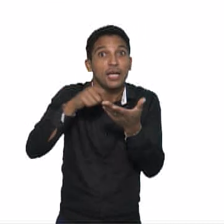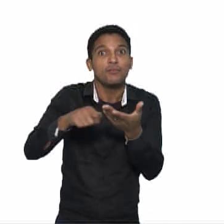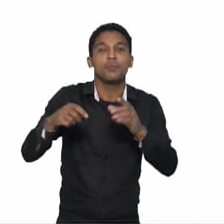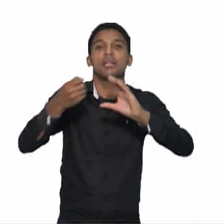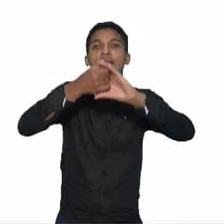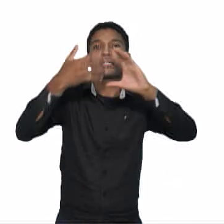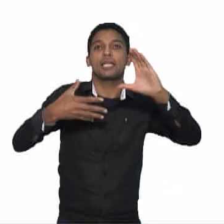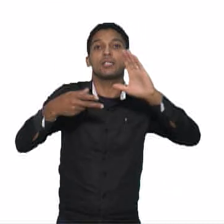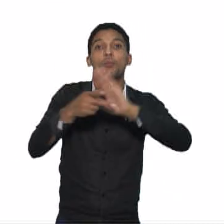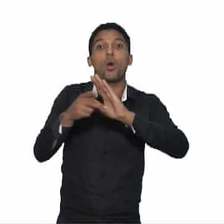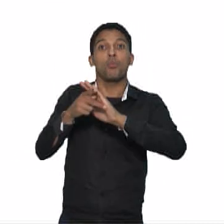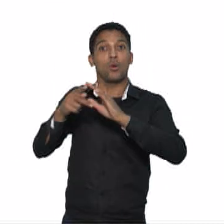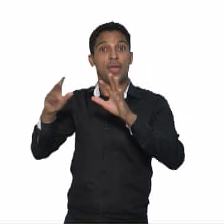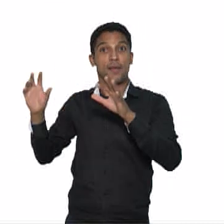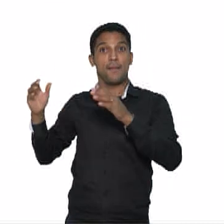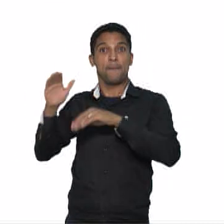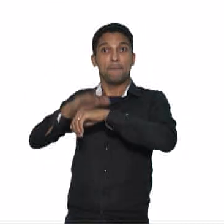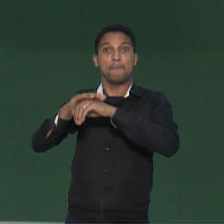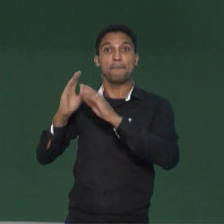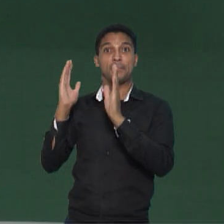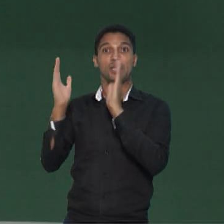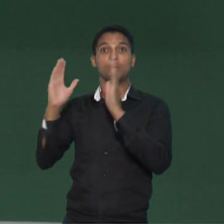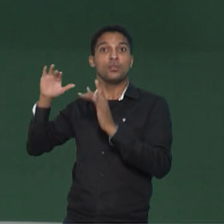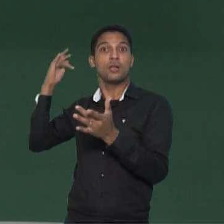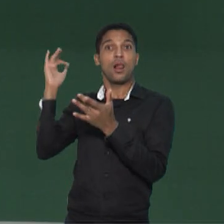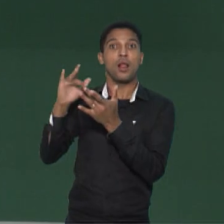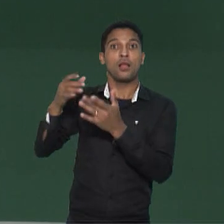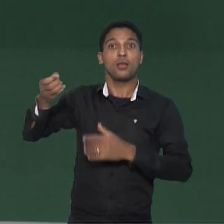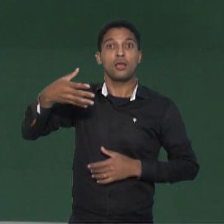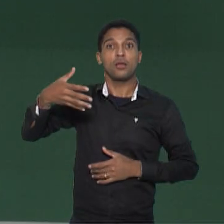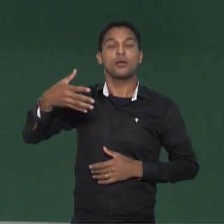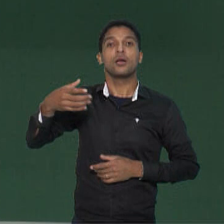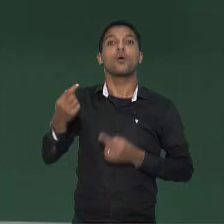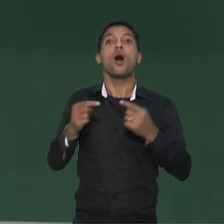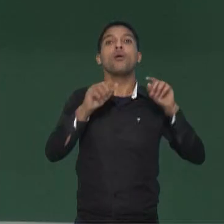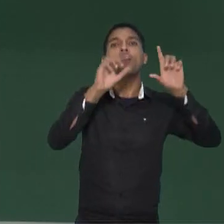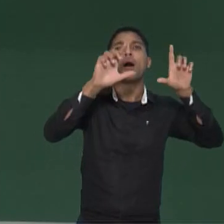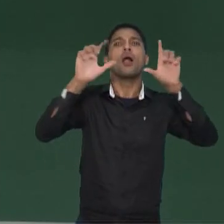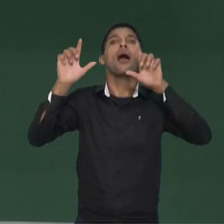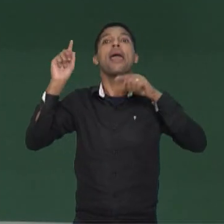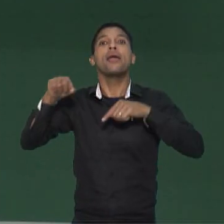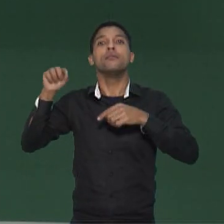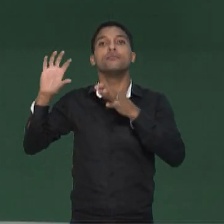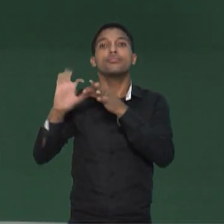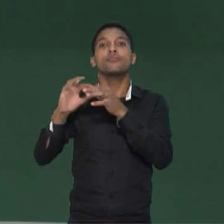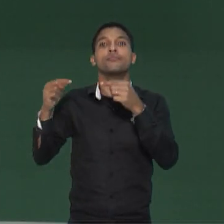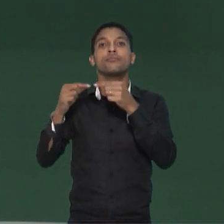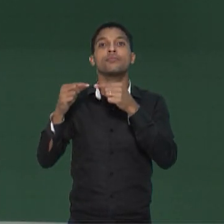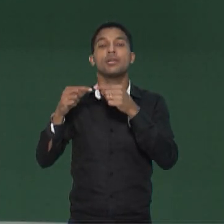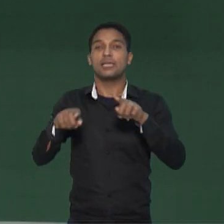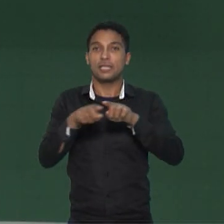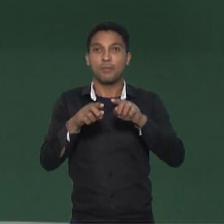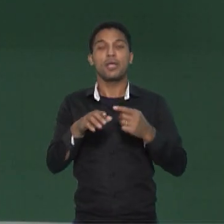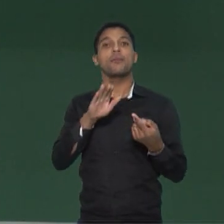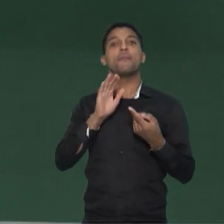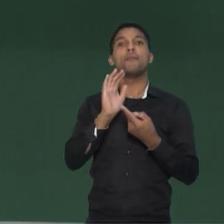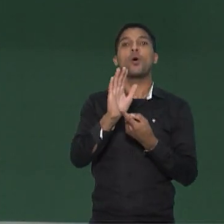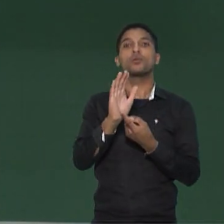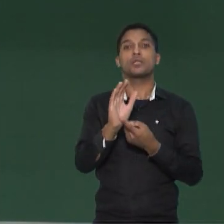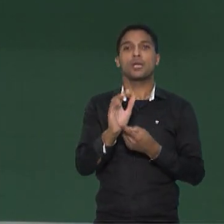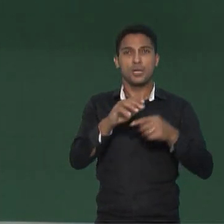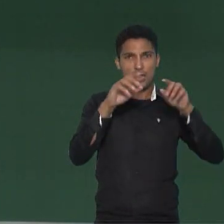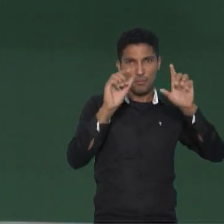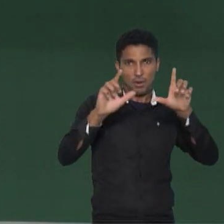seguida, aponte a única que não é desse período. Tá? Então vamos lá mostrar as obras. Eu estou te passando